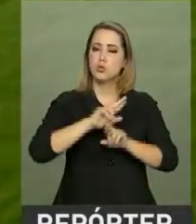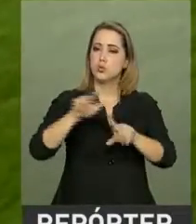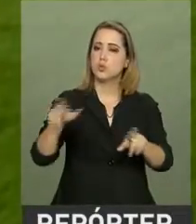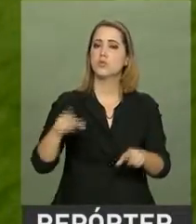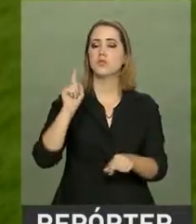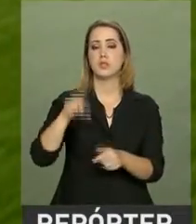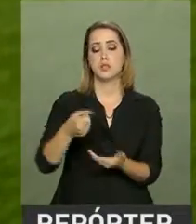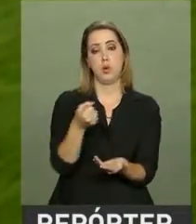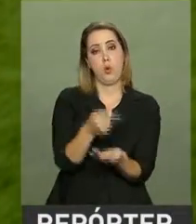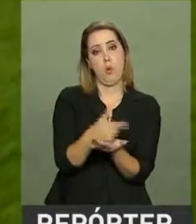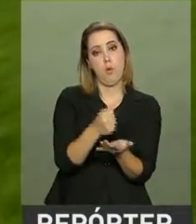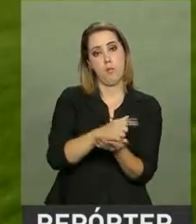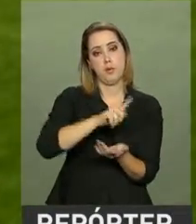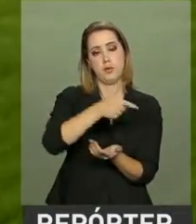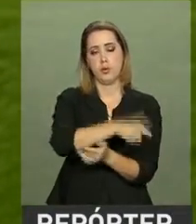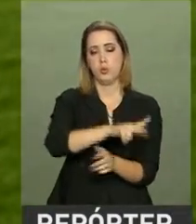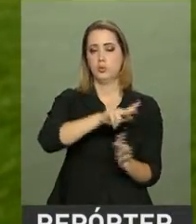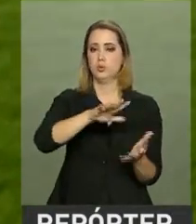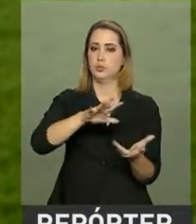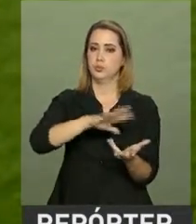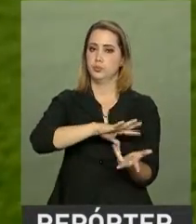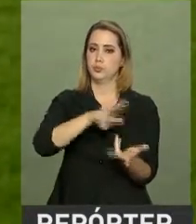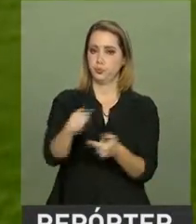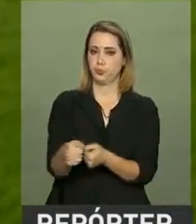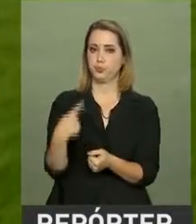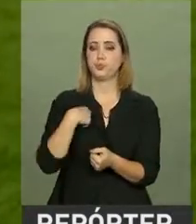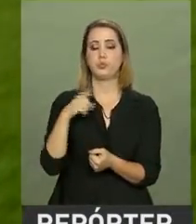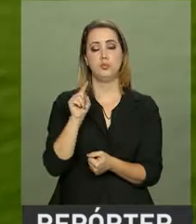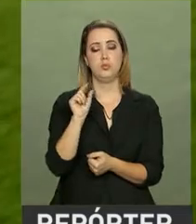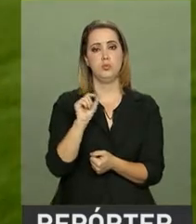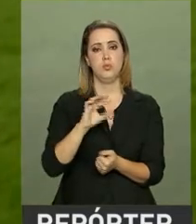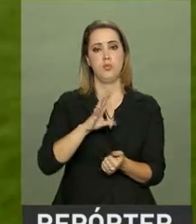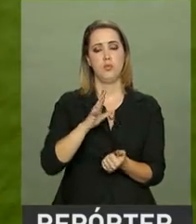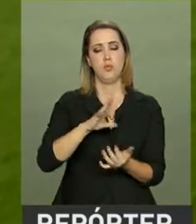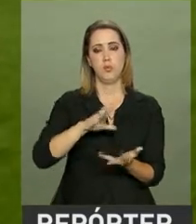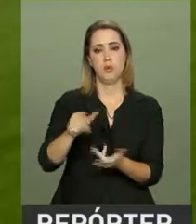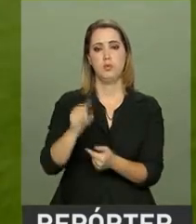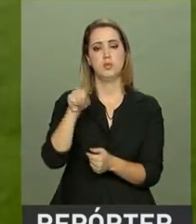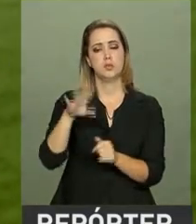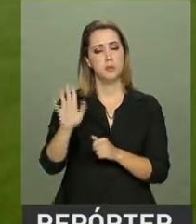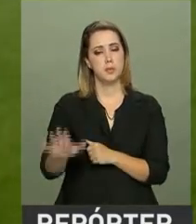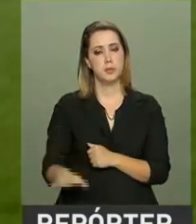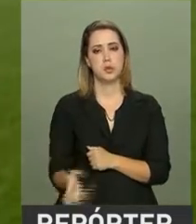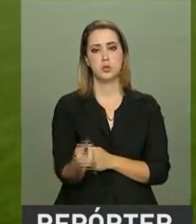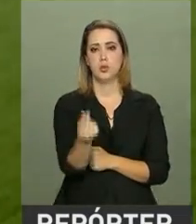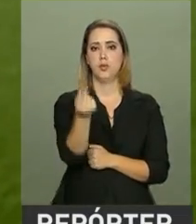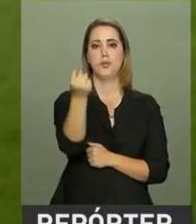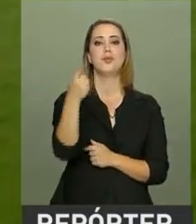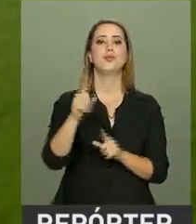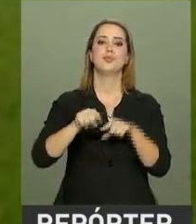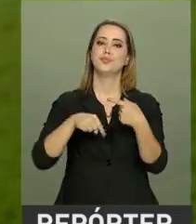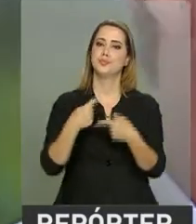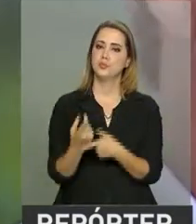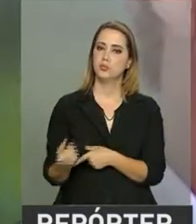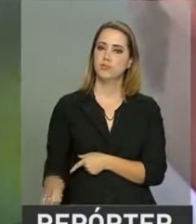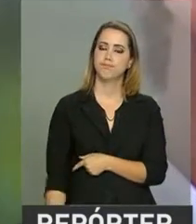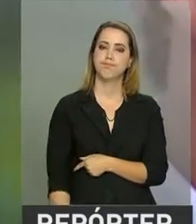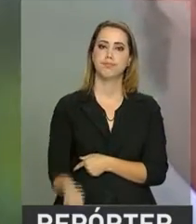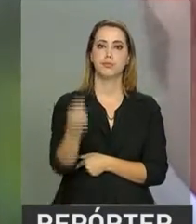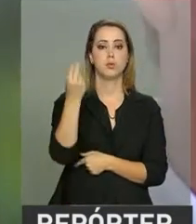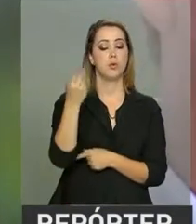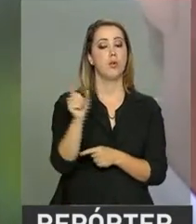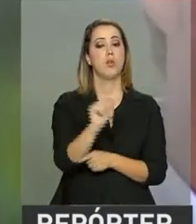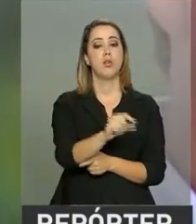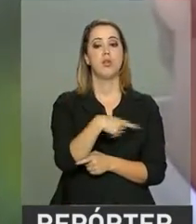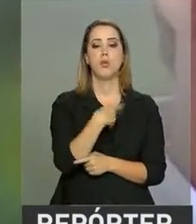importada, a compra antecipada é uma forma de baratear os custos de produção, que tendem a subir na próxima safra. Não É é o que o que